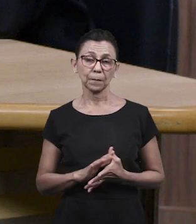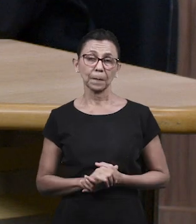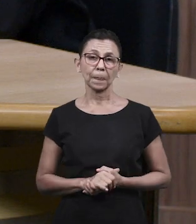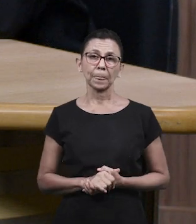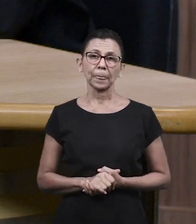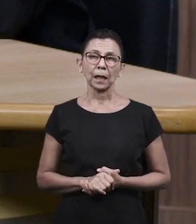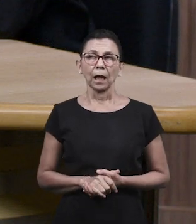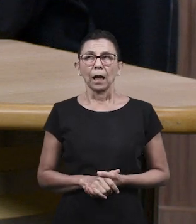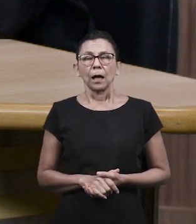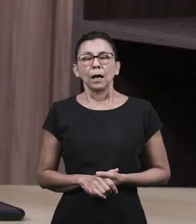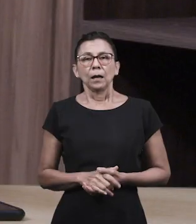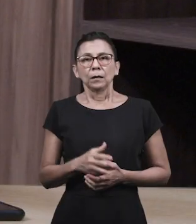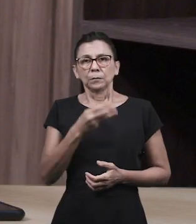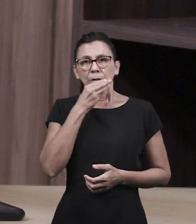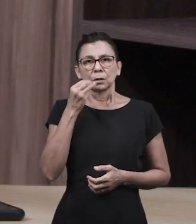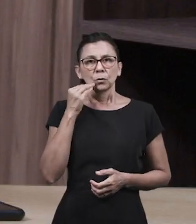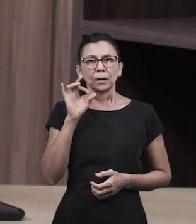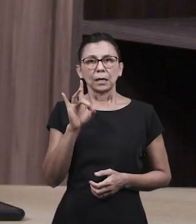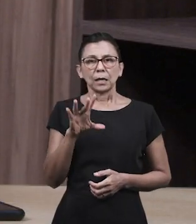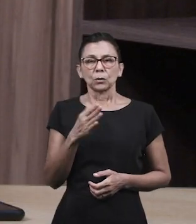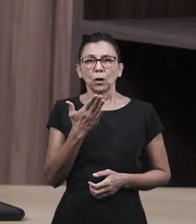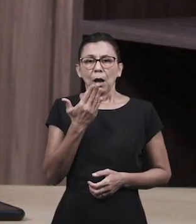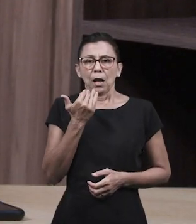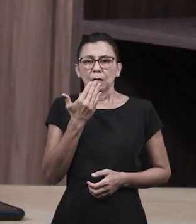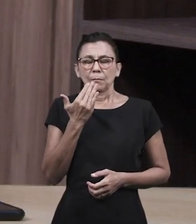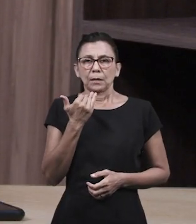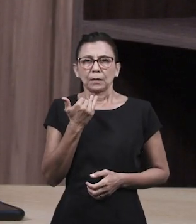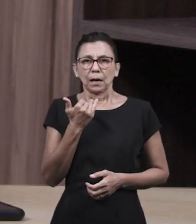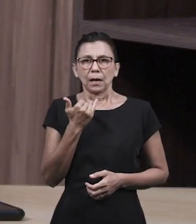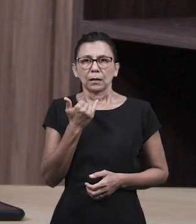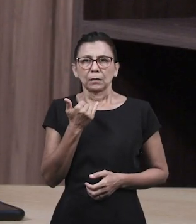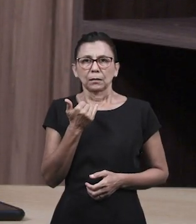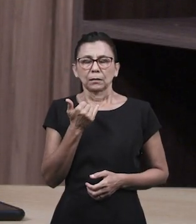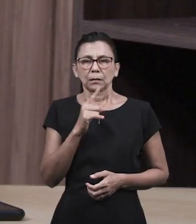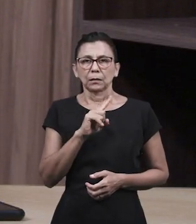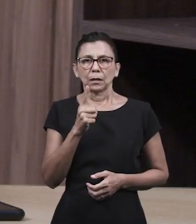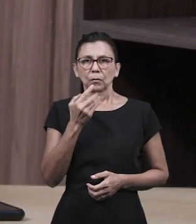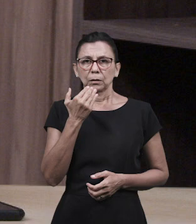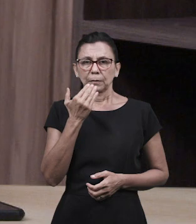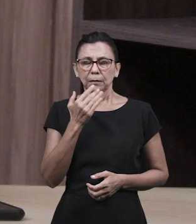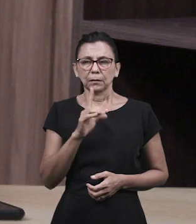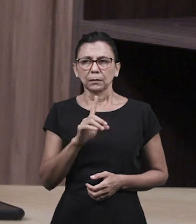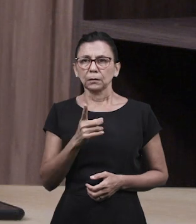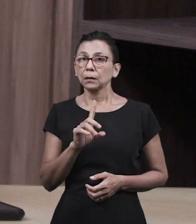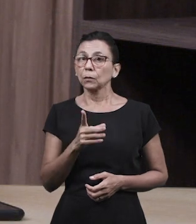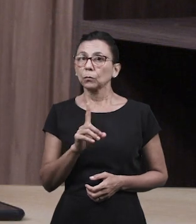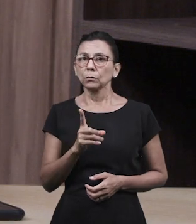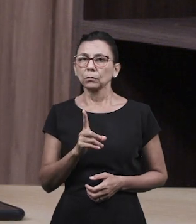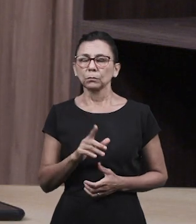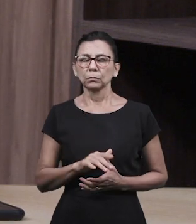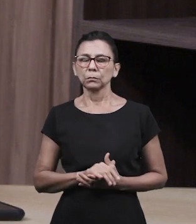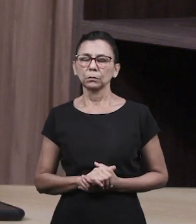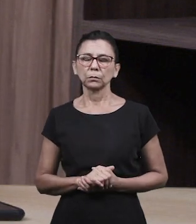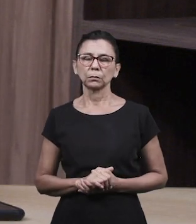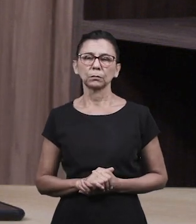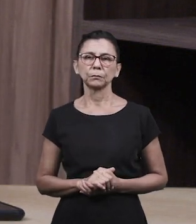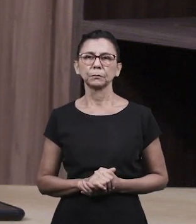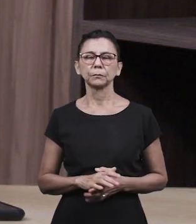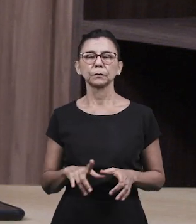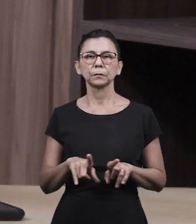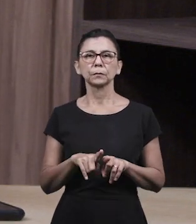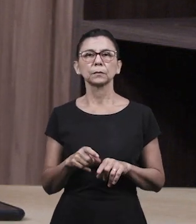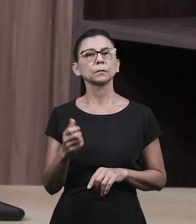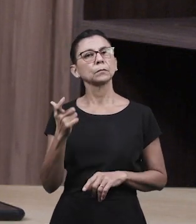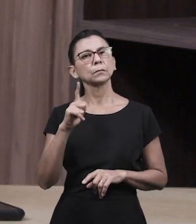simples abstinência de alimento, então esse é um aspecto importante. Inclusive há uma outra